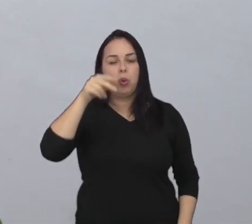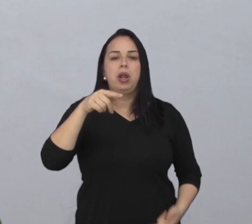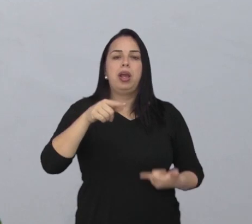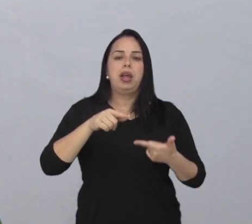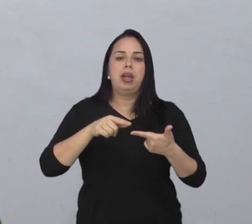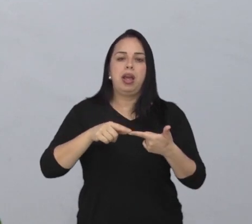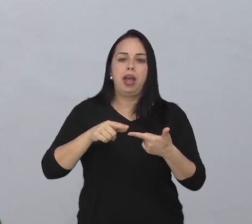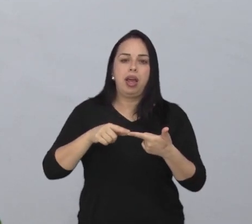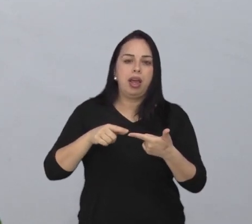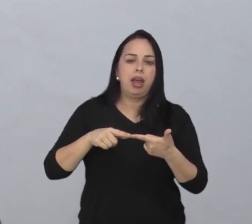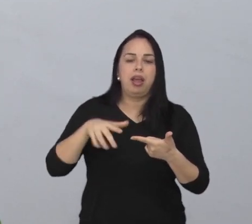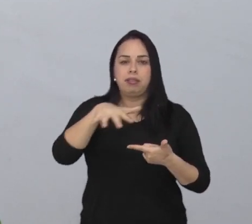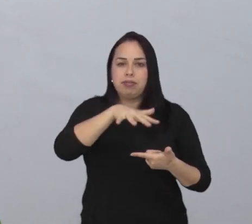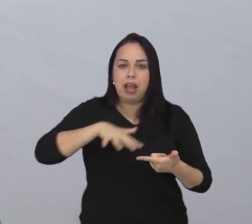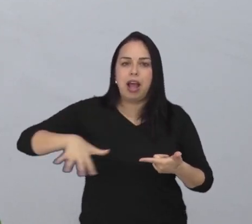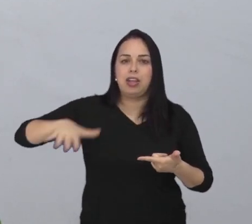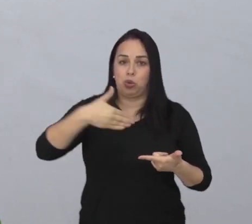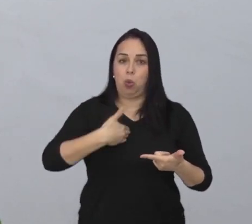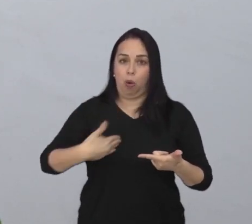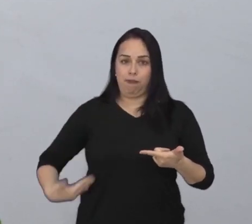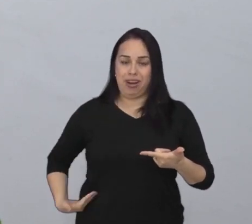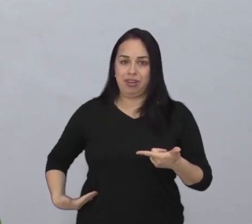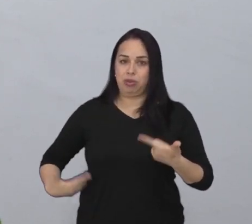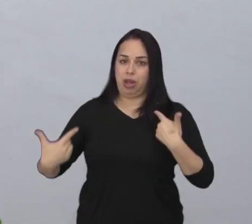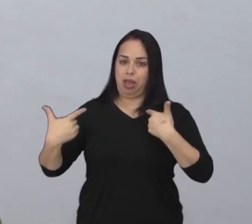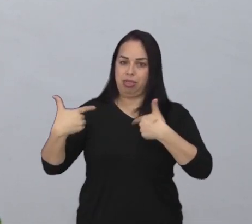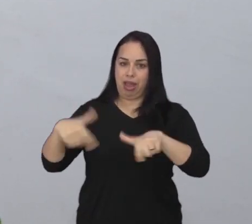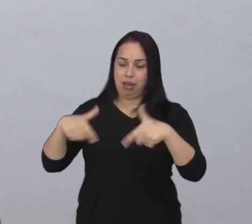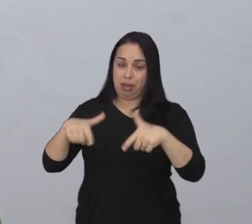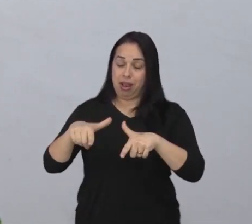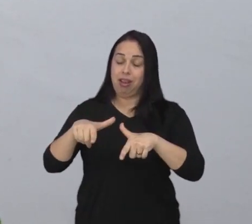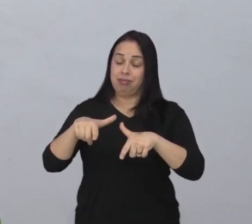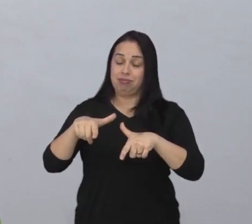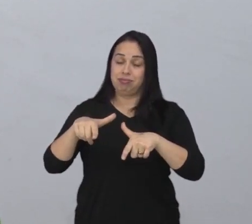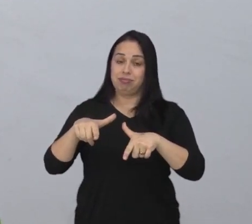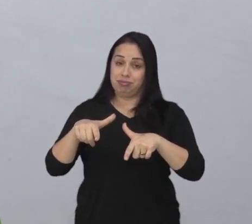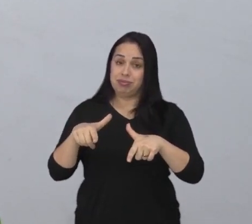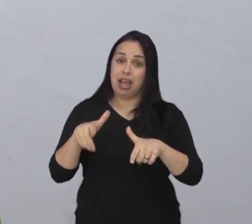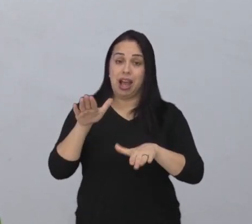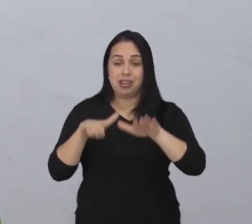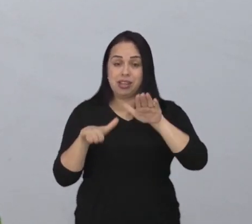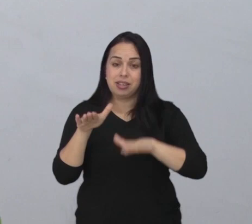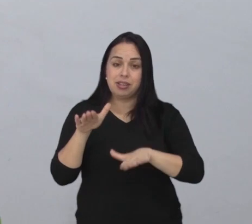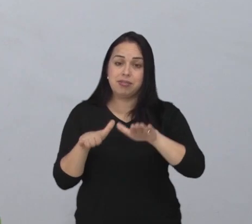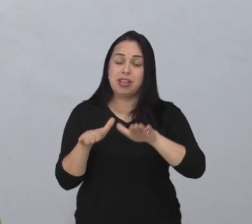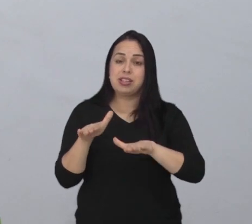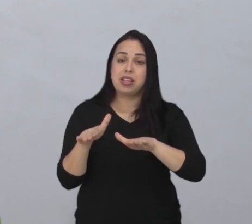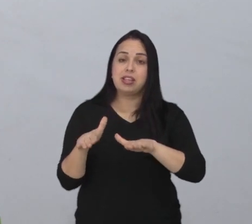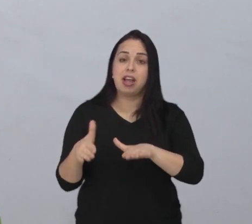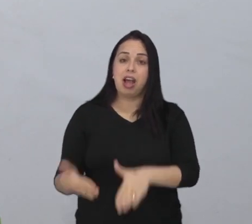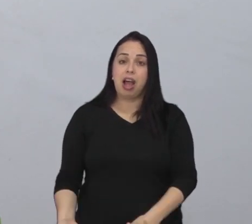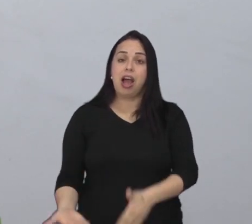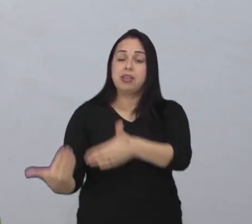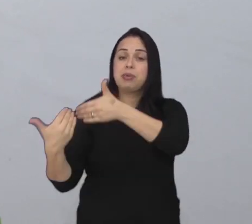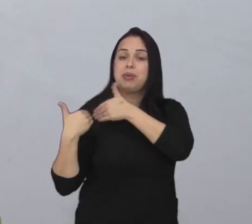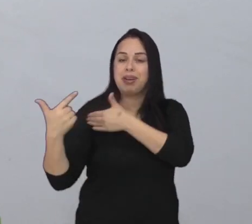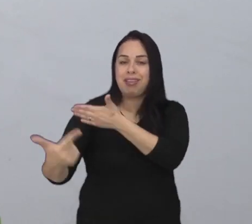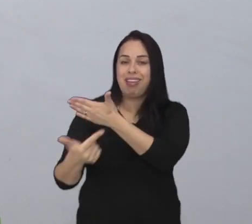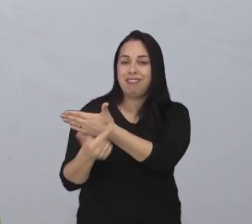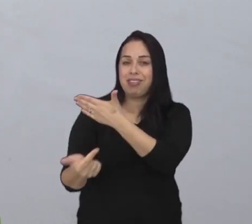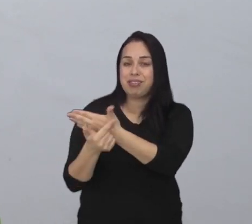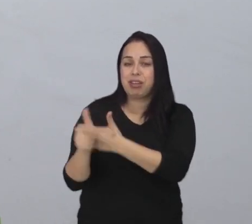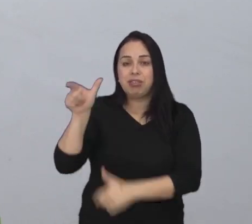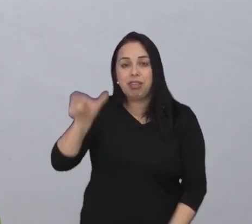esse assédio, principalmente por ser um ambiente de trabalho que muitas vezes o papel